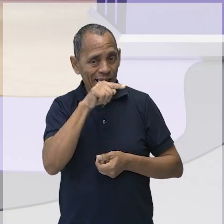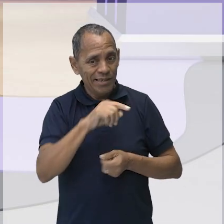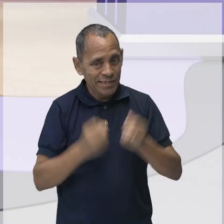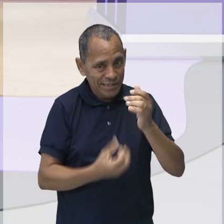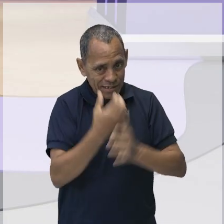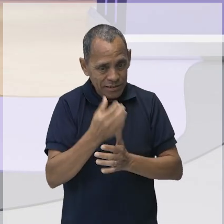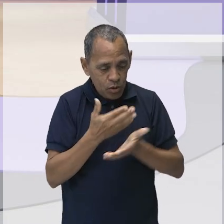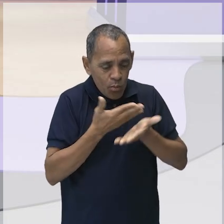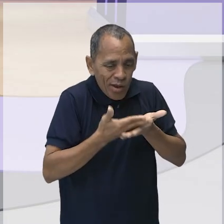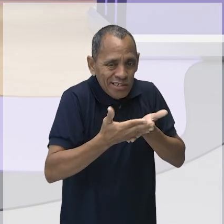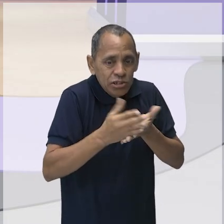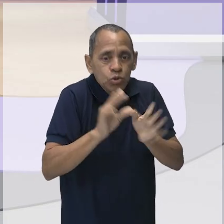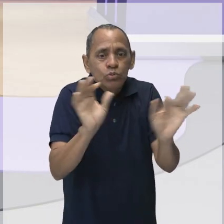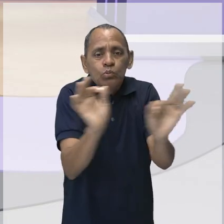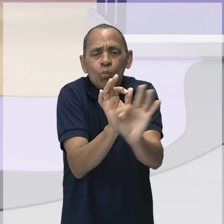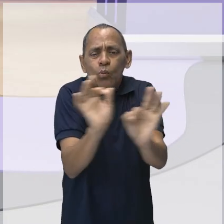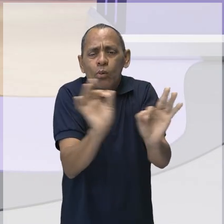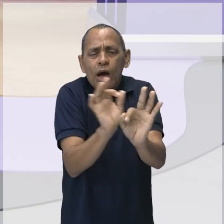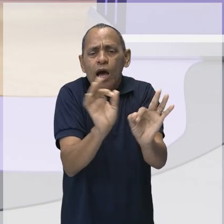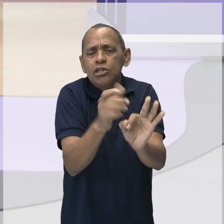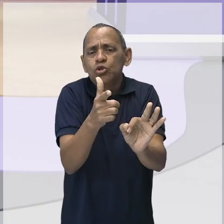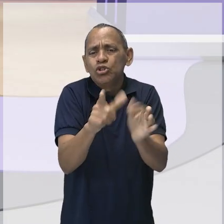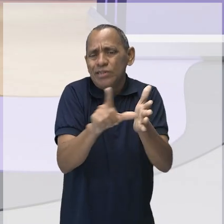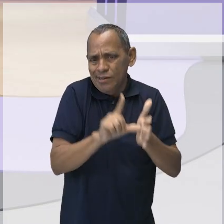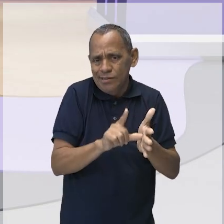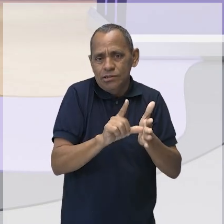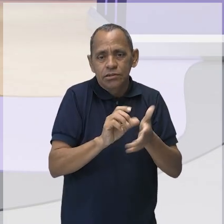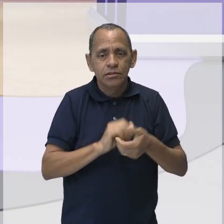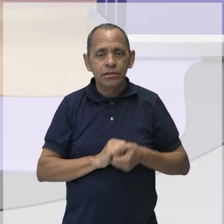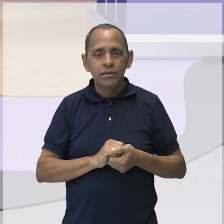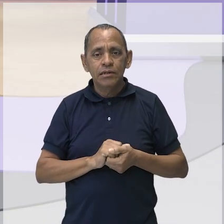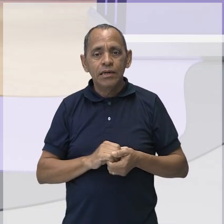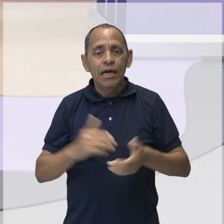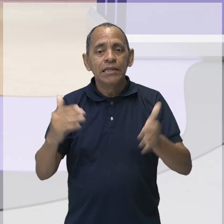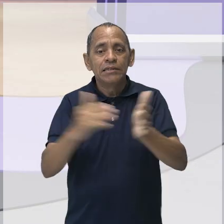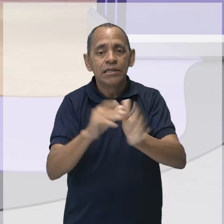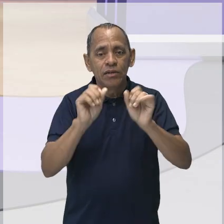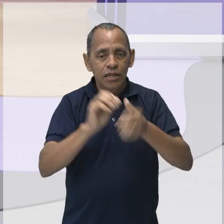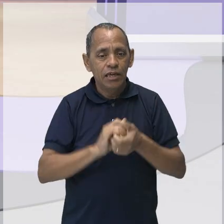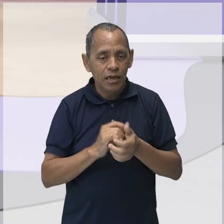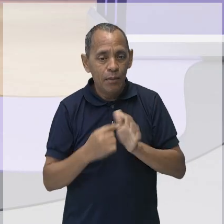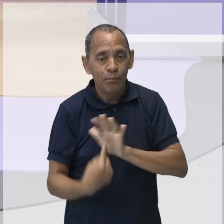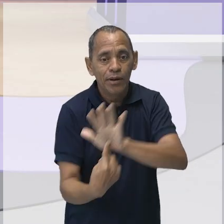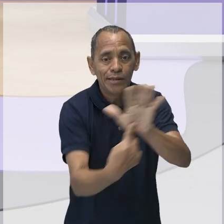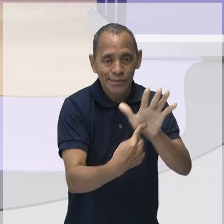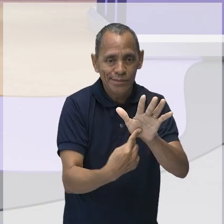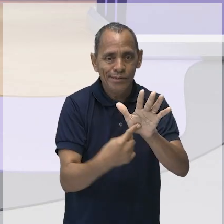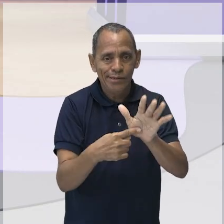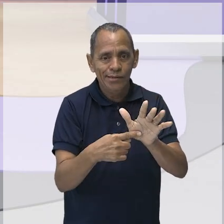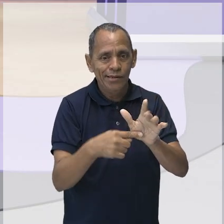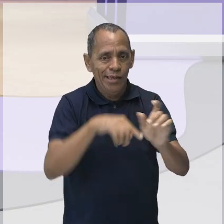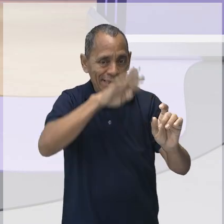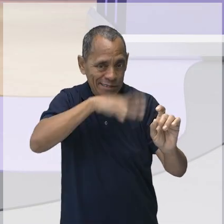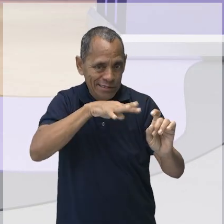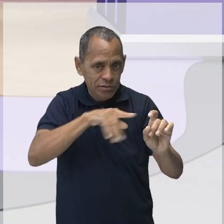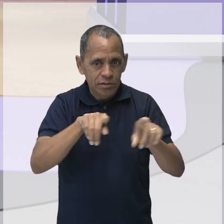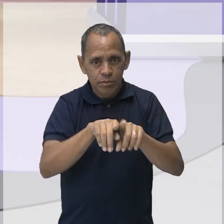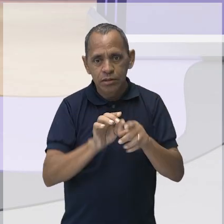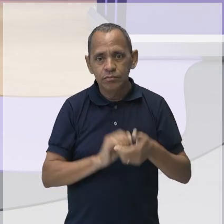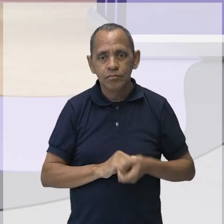se dá a partir do nada, não havia nada até o aparecimento de Inhamandu. O mito nos ajuda